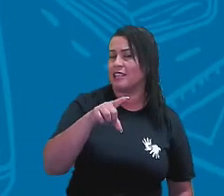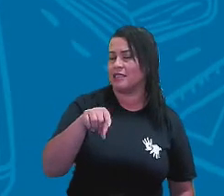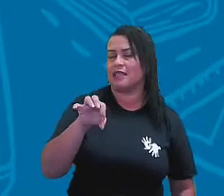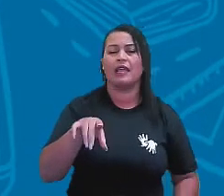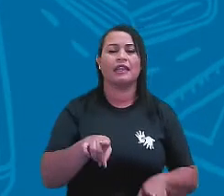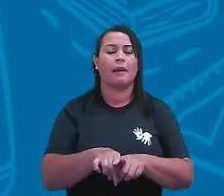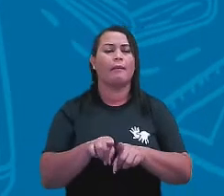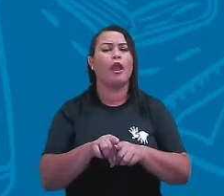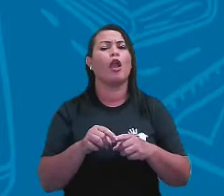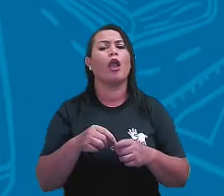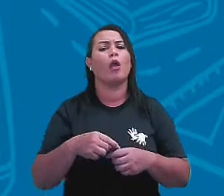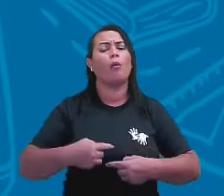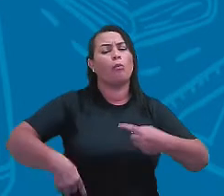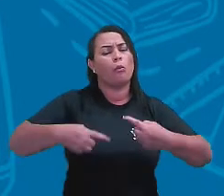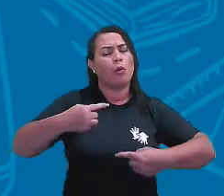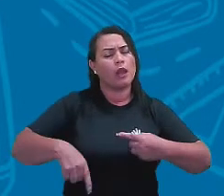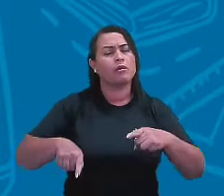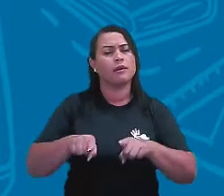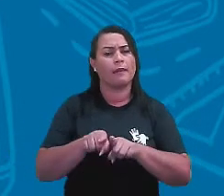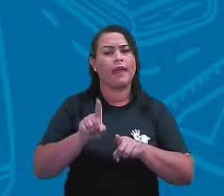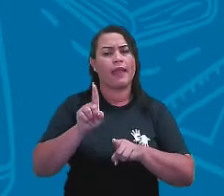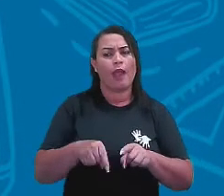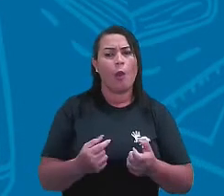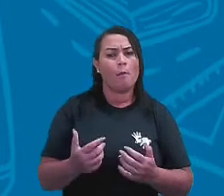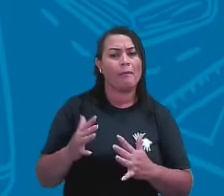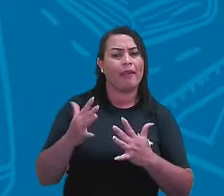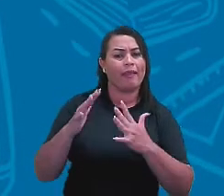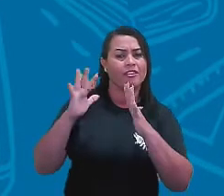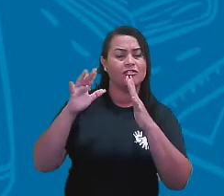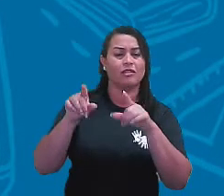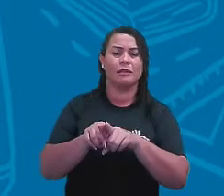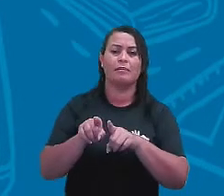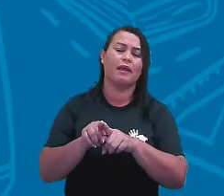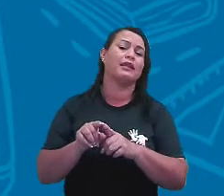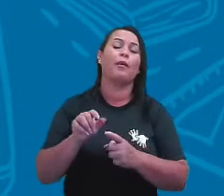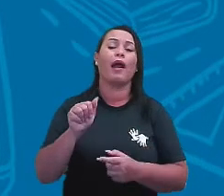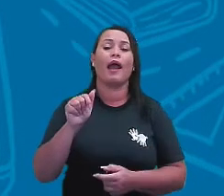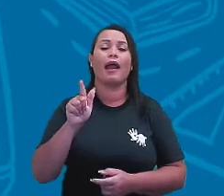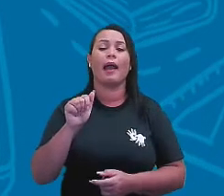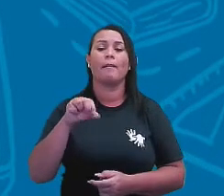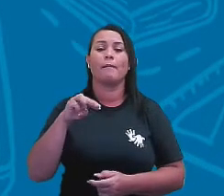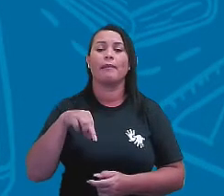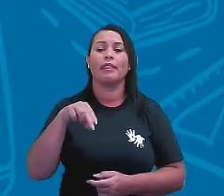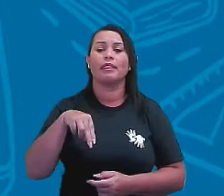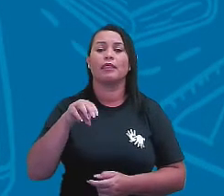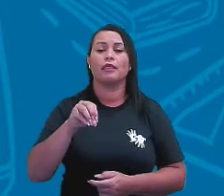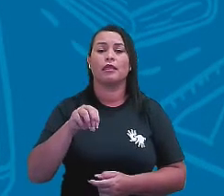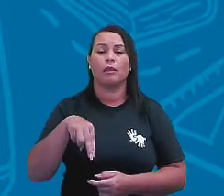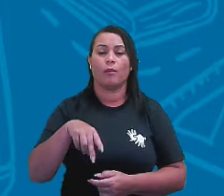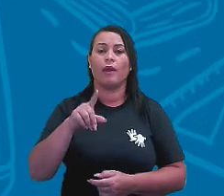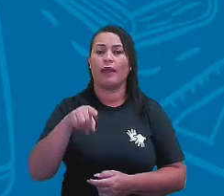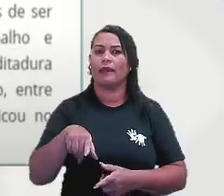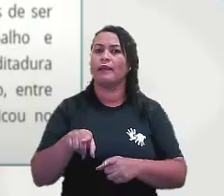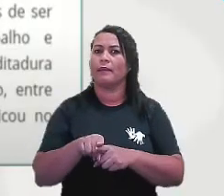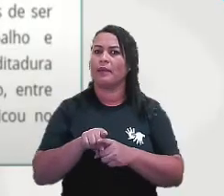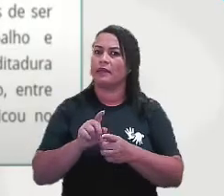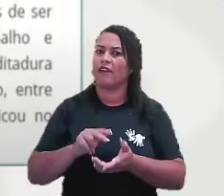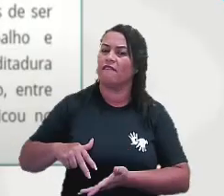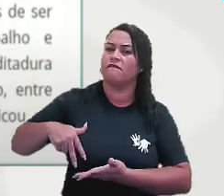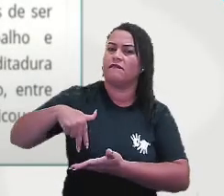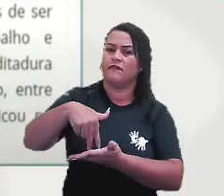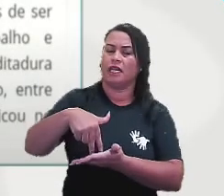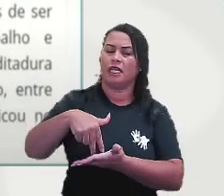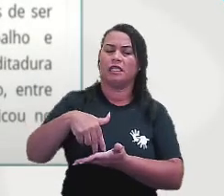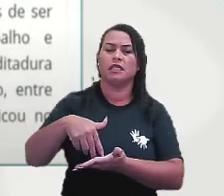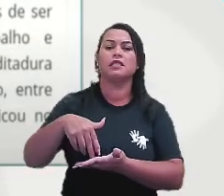avenidas. Agamenon Magalhães, por exemplo, ele foi um político que esteve à frente do Estado, tá? Então temos